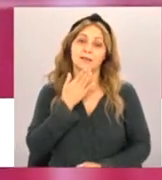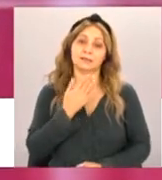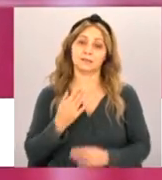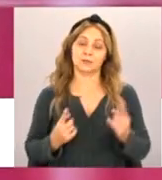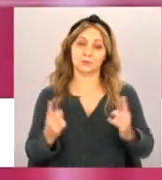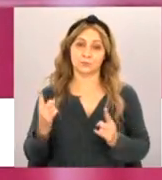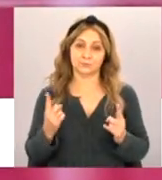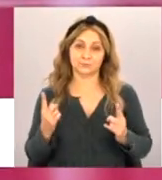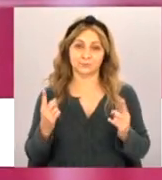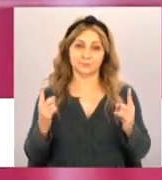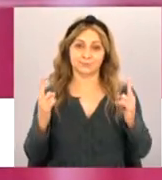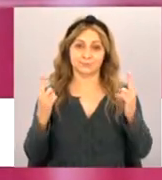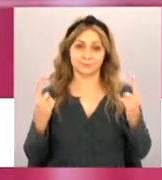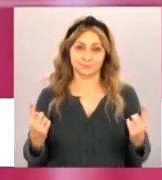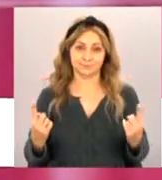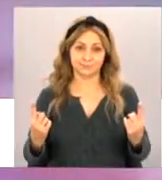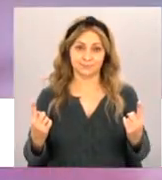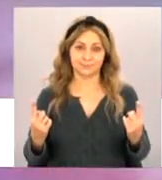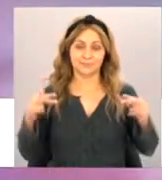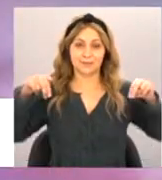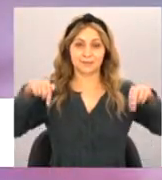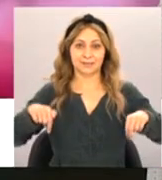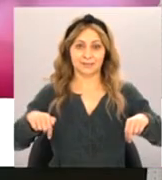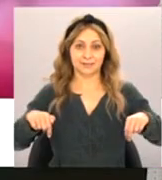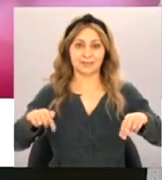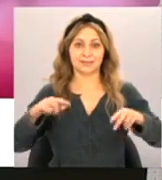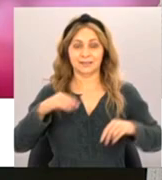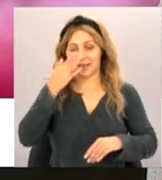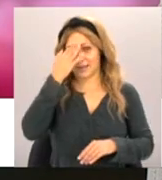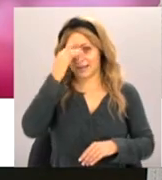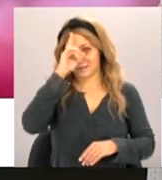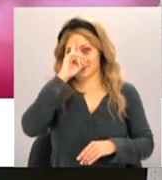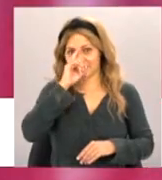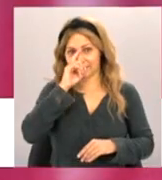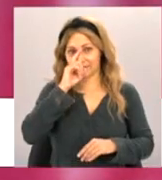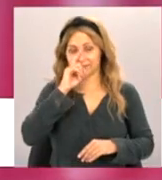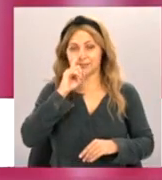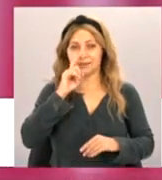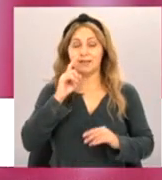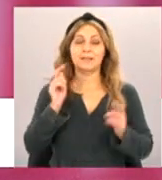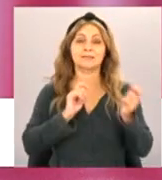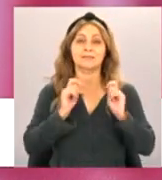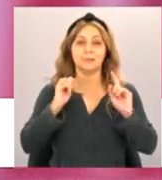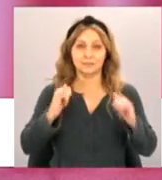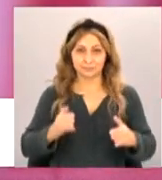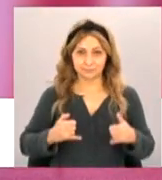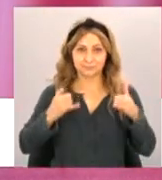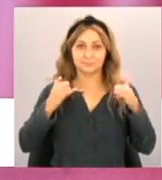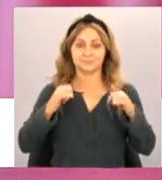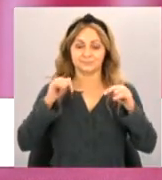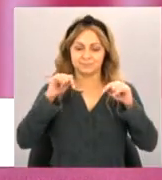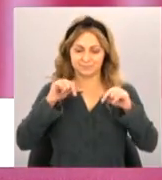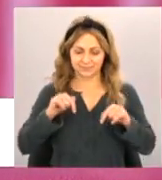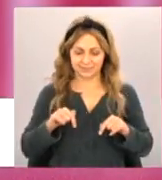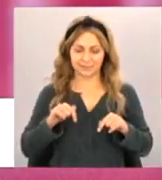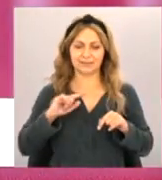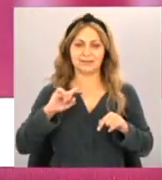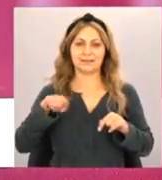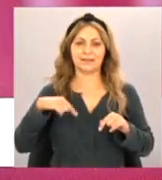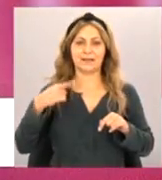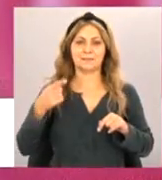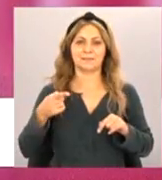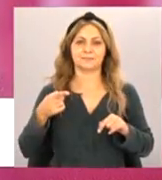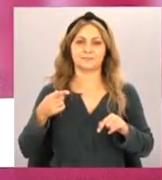a vossa presença e Recordar que o próximo debate vai ser amanhã na Sic